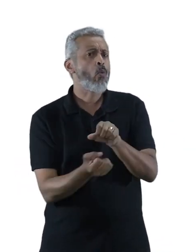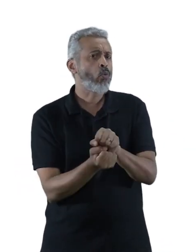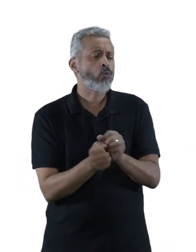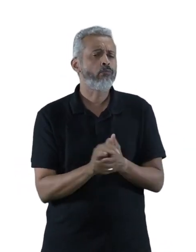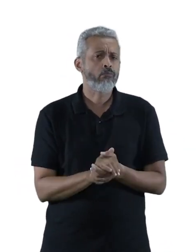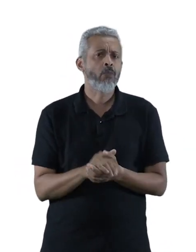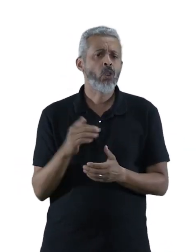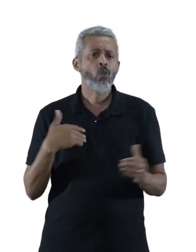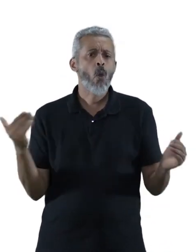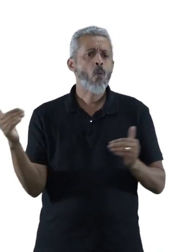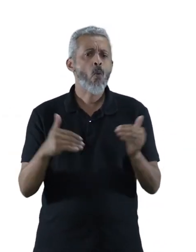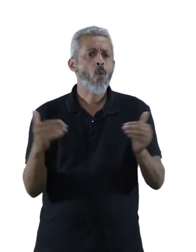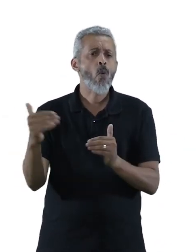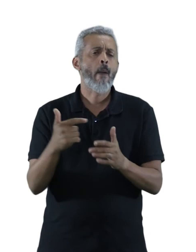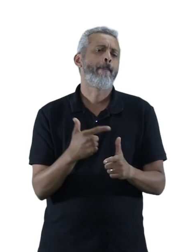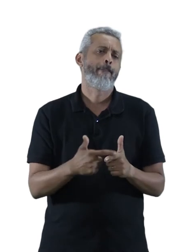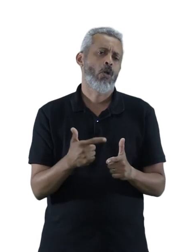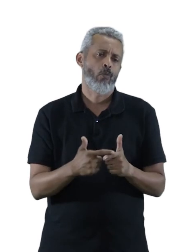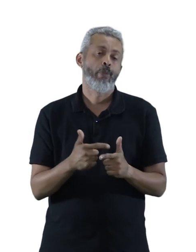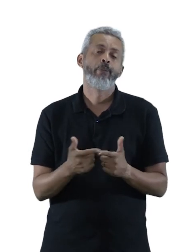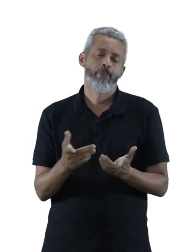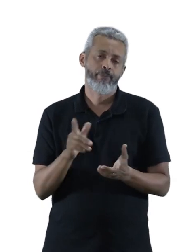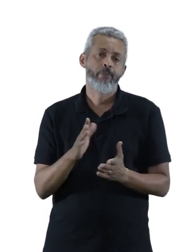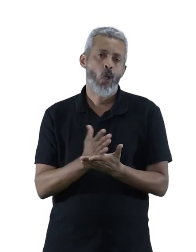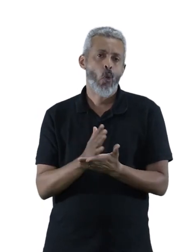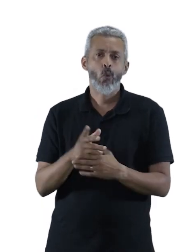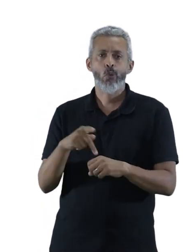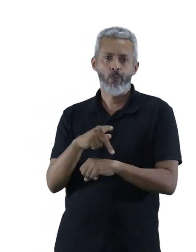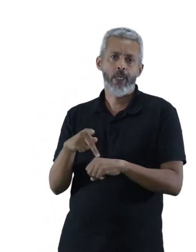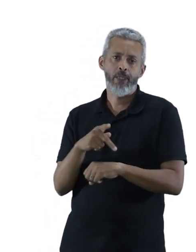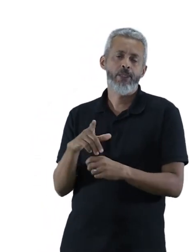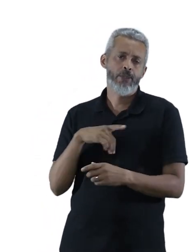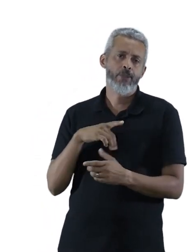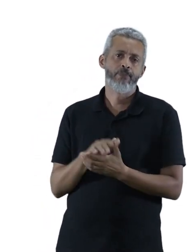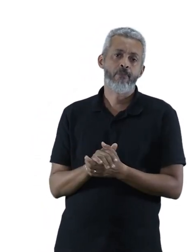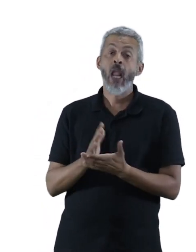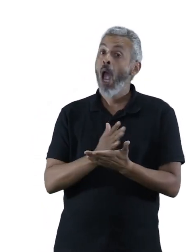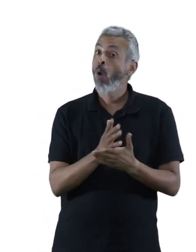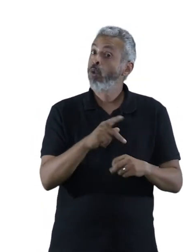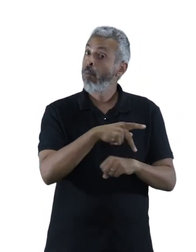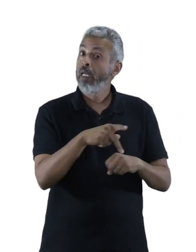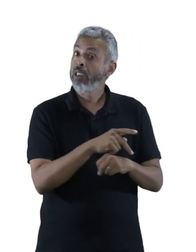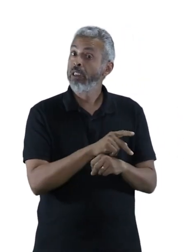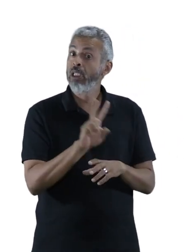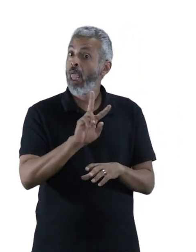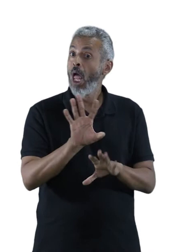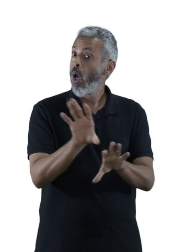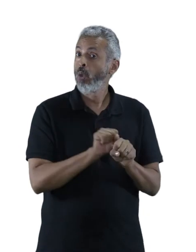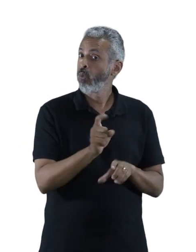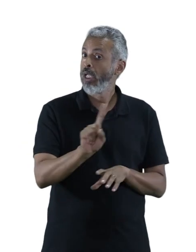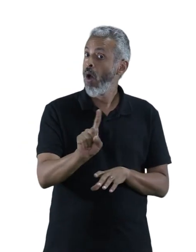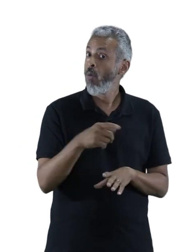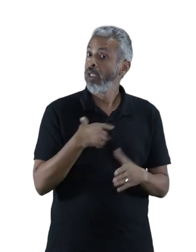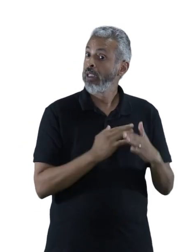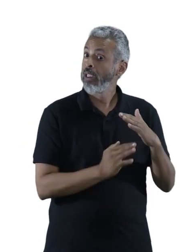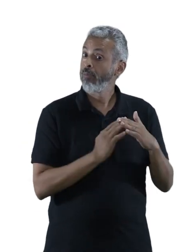E isso vem trazendo, como eu falei, problemas em relação a determinados países. Existem países que não aceitam imigrantes.